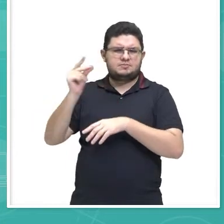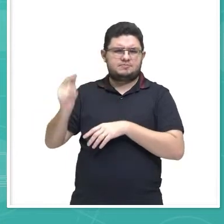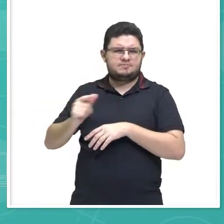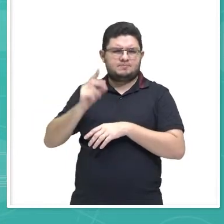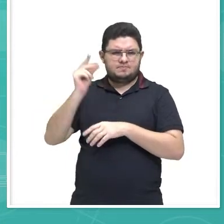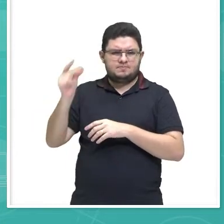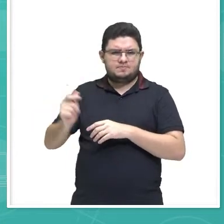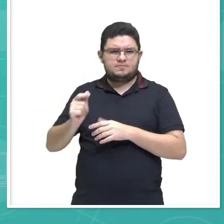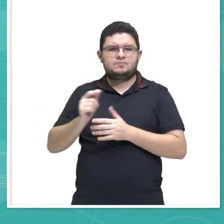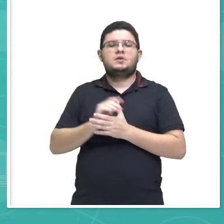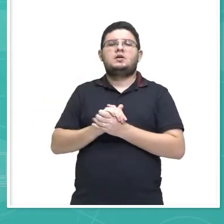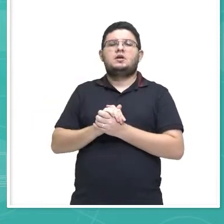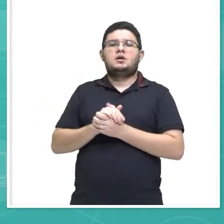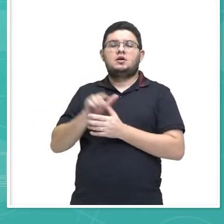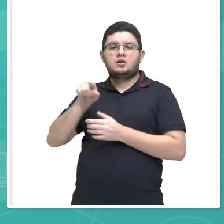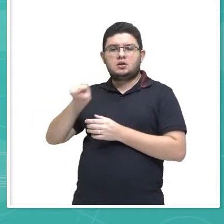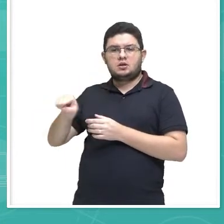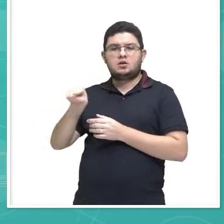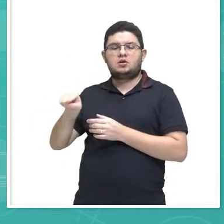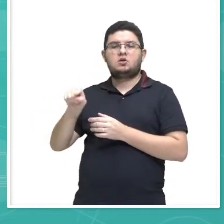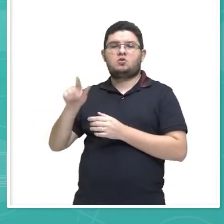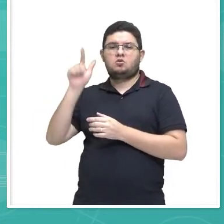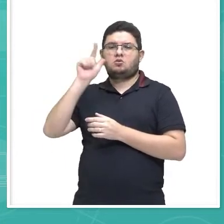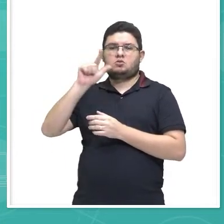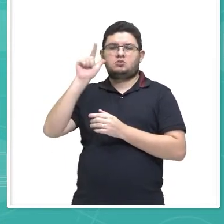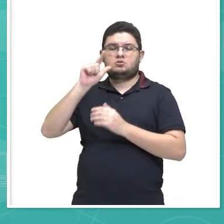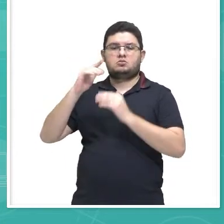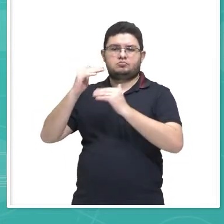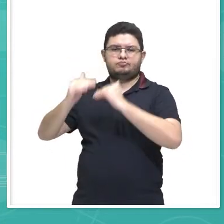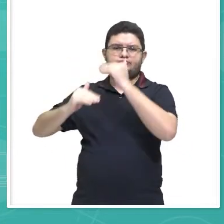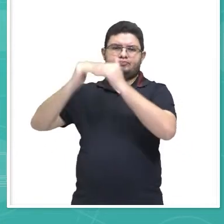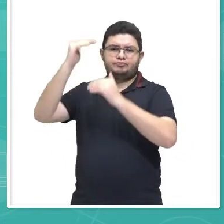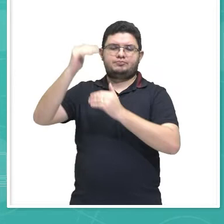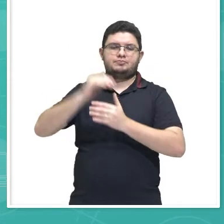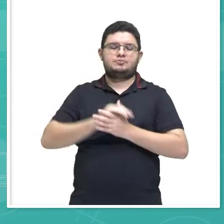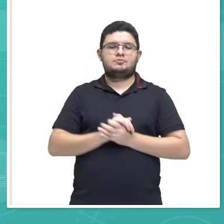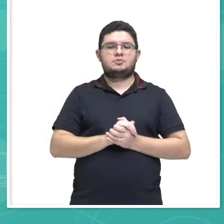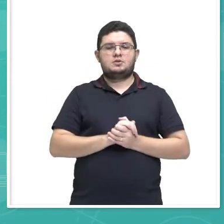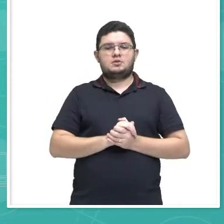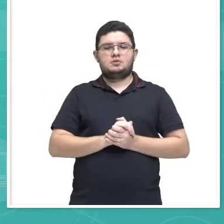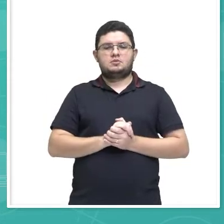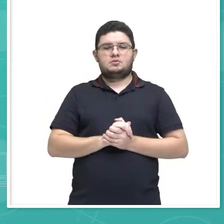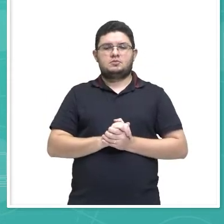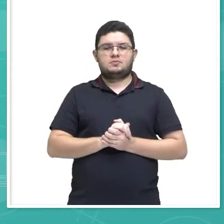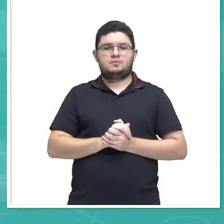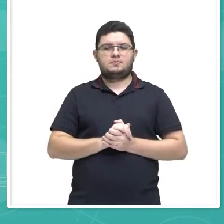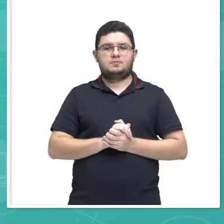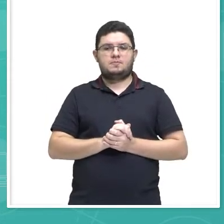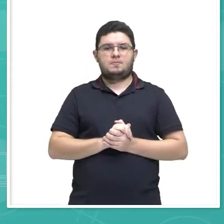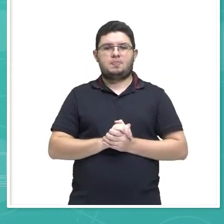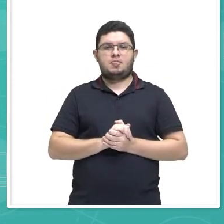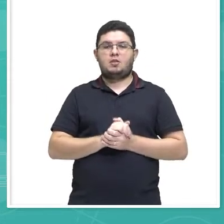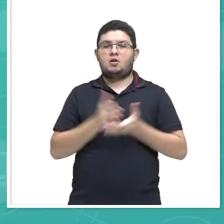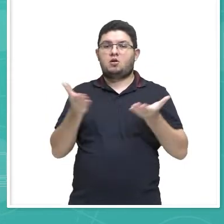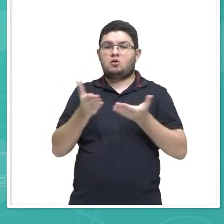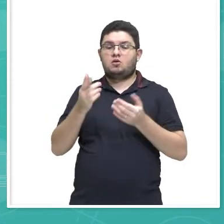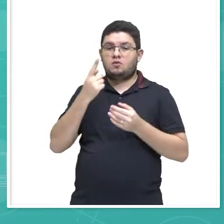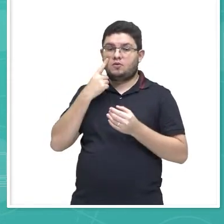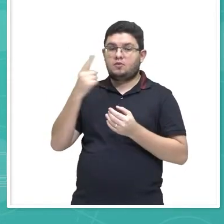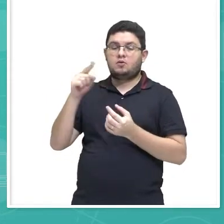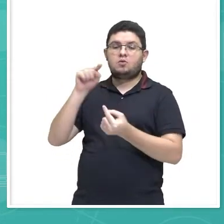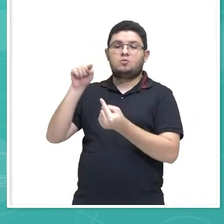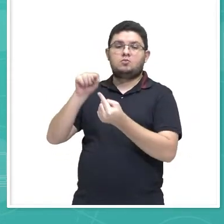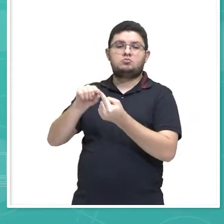judô, e aí alcançaram esse nível aí. E agora vamos ver o objetivo aí no